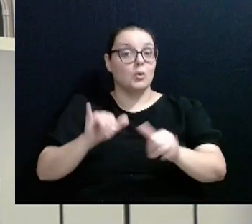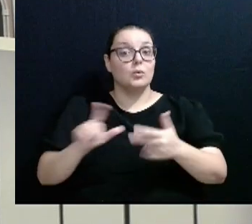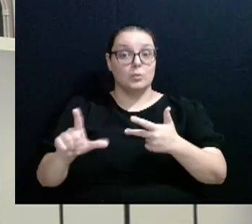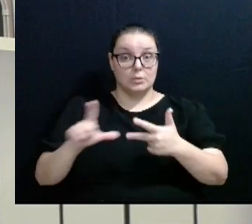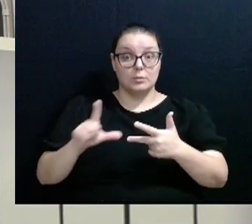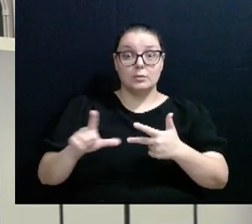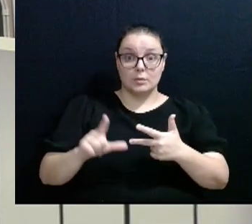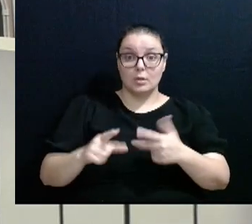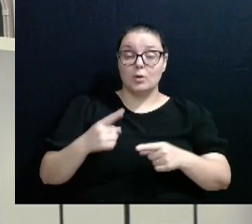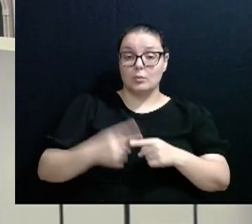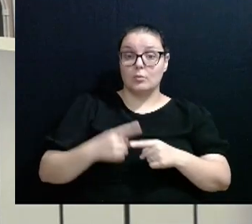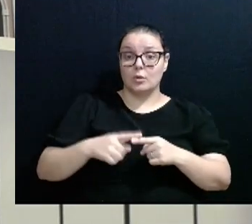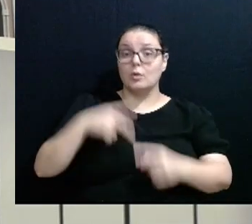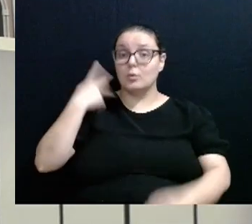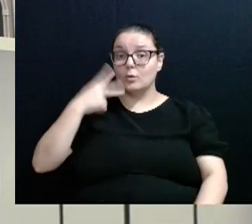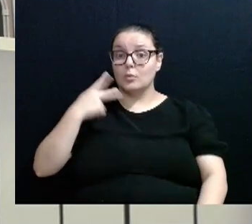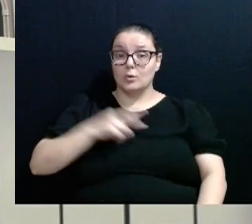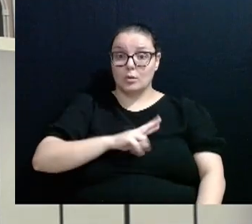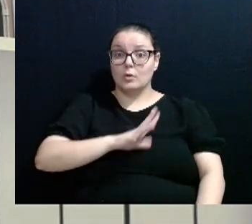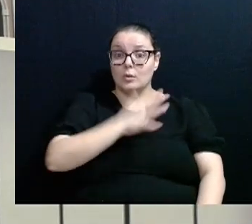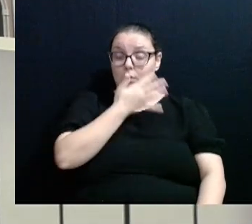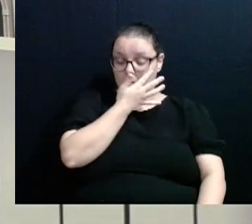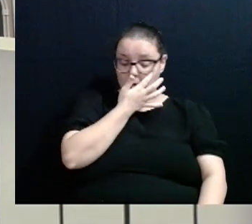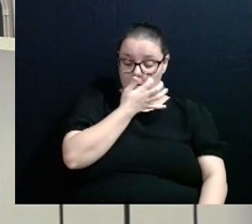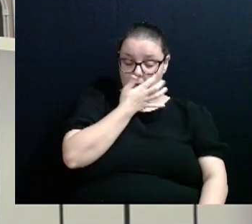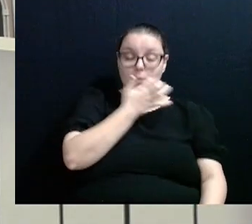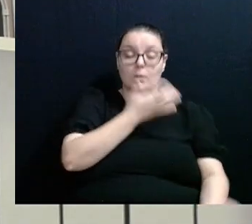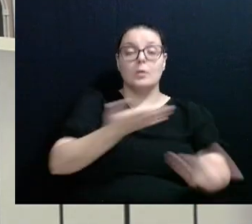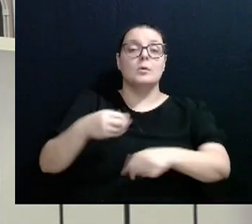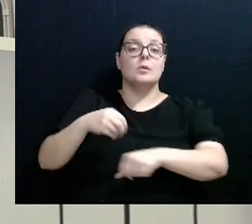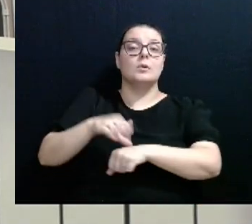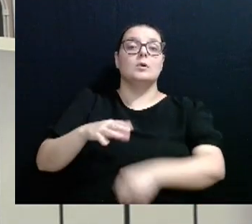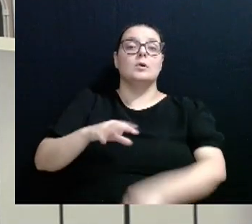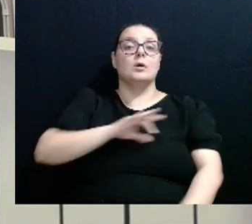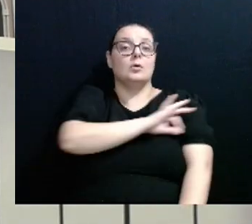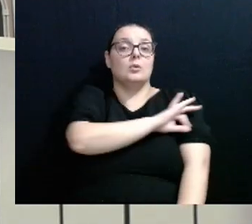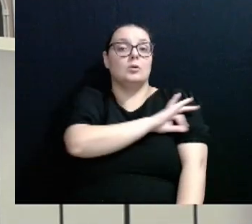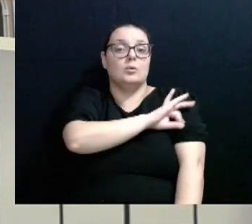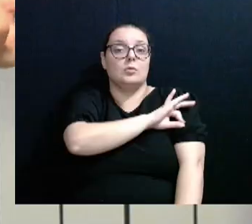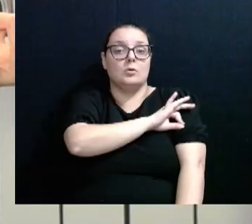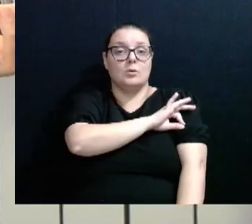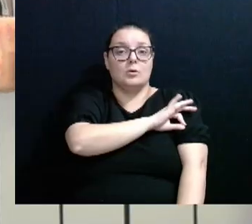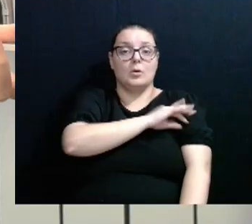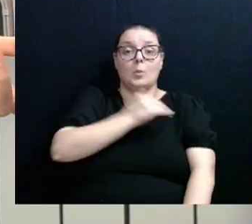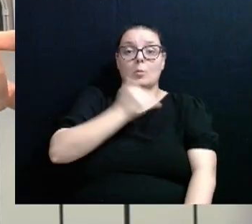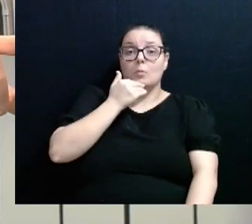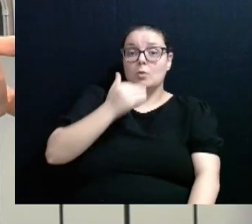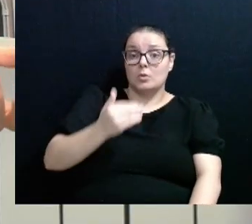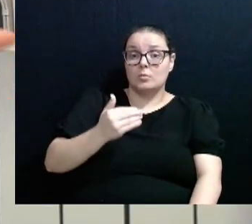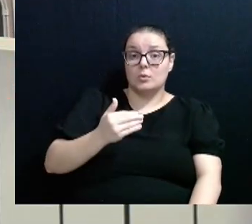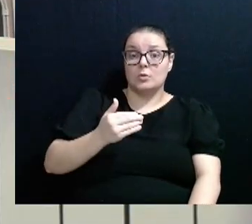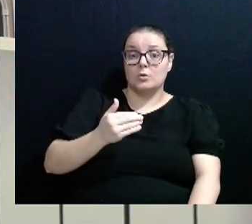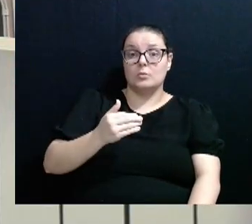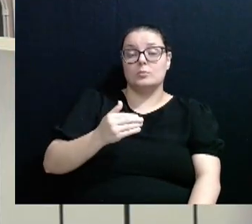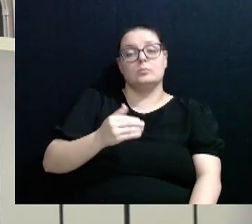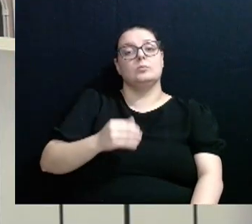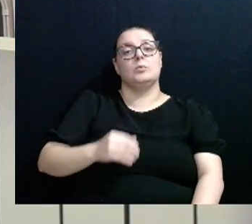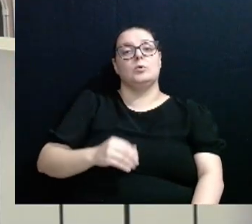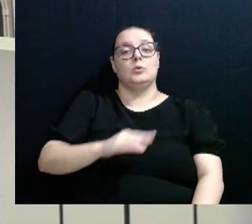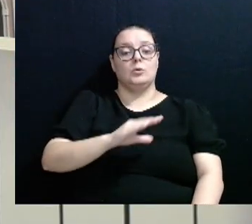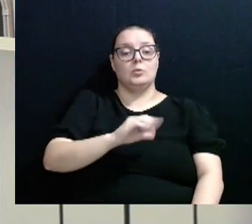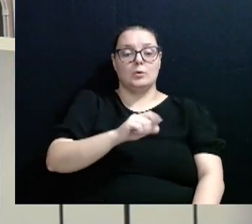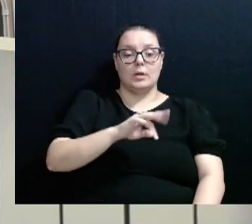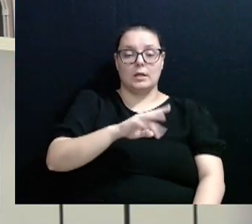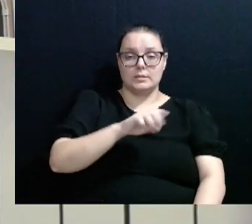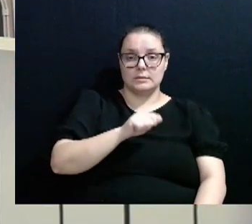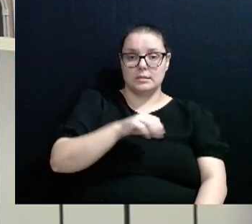o vereador Rubens Gás apresentou uma indicação à Prefeitura solicitando o deslocamento do castramóvel para a região